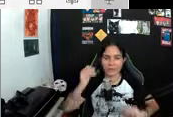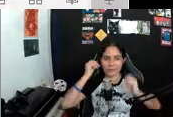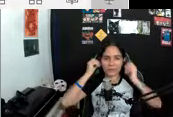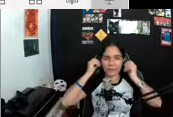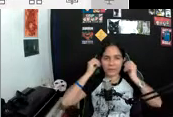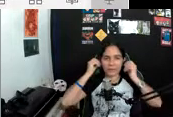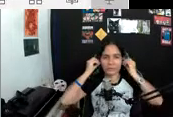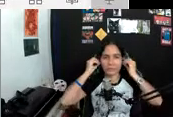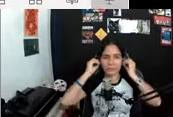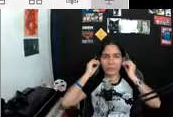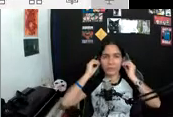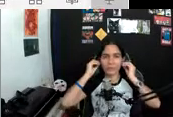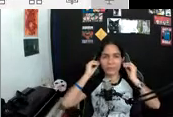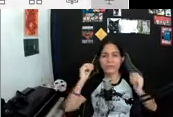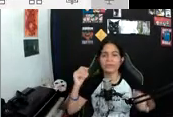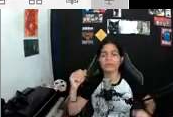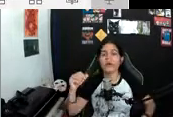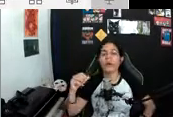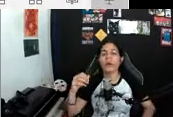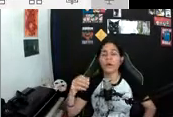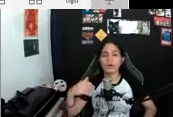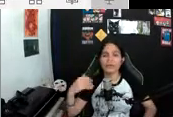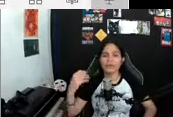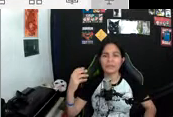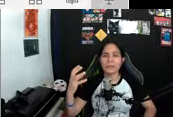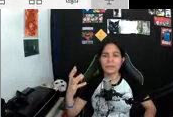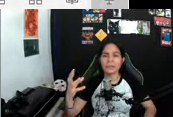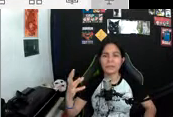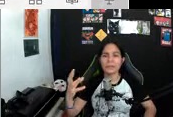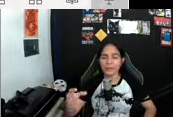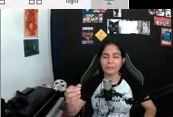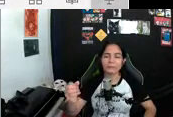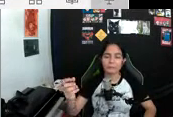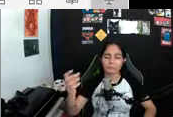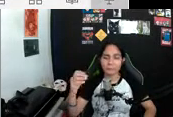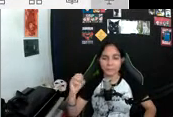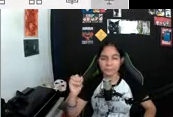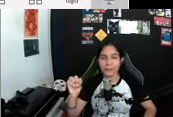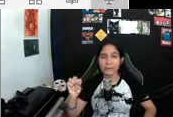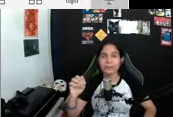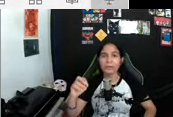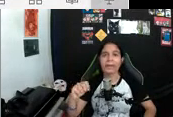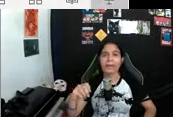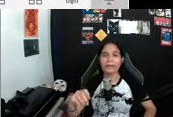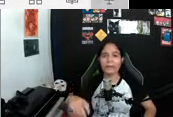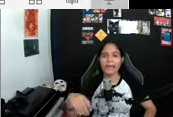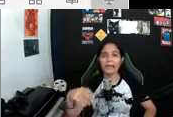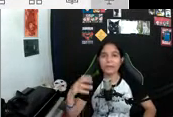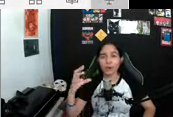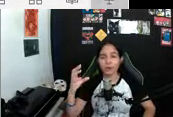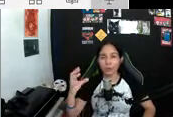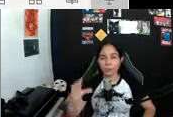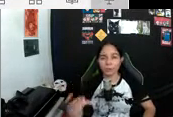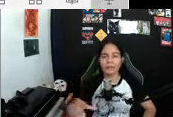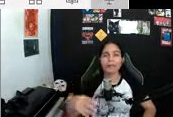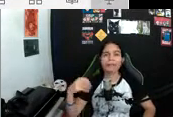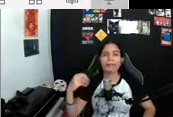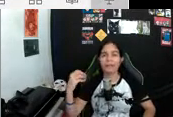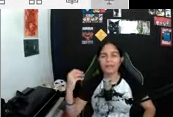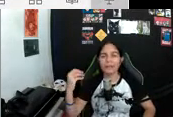prática. A gente já falou também um pouco sobre isso, onde vocês vão ter, dentro da realidade